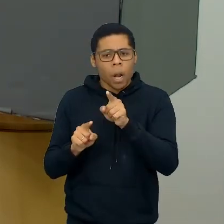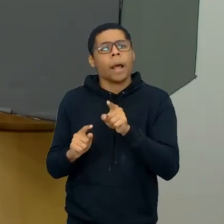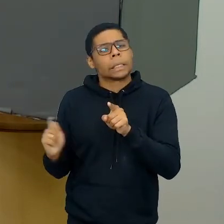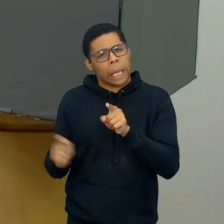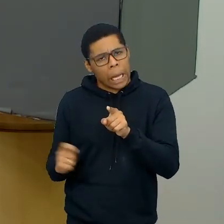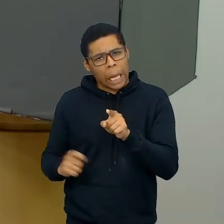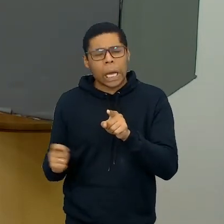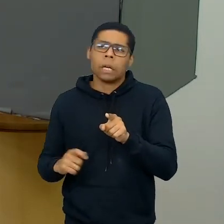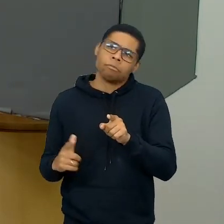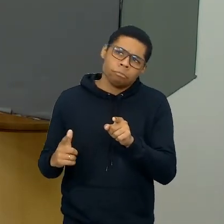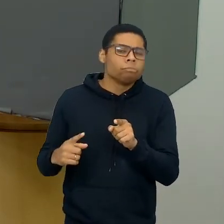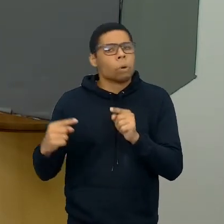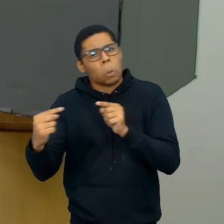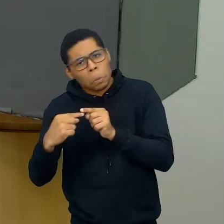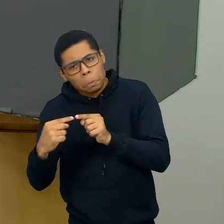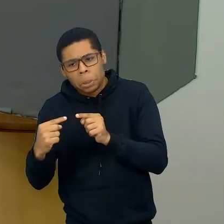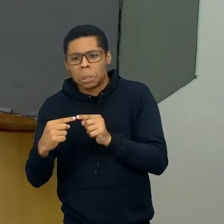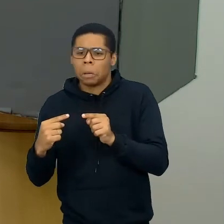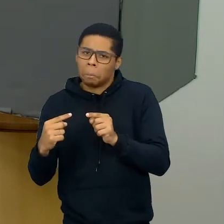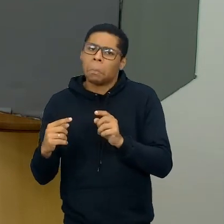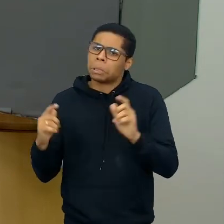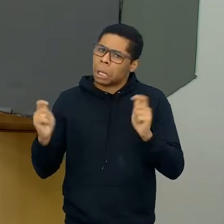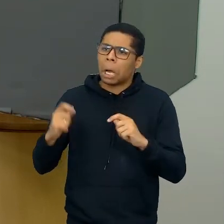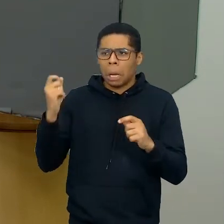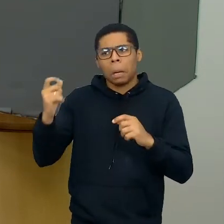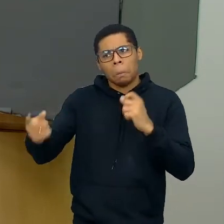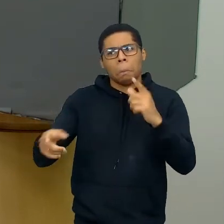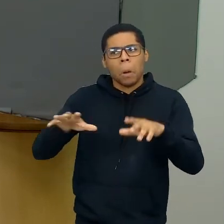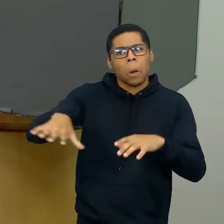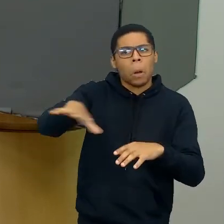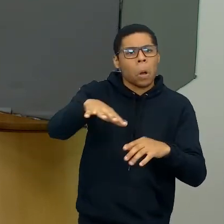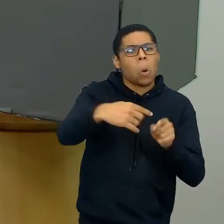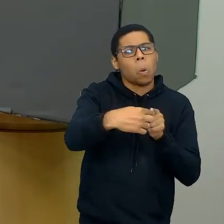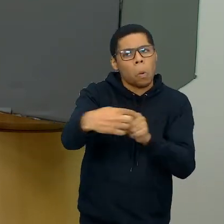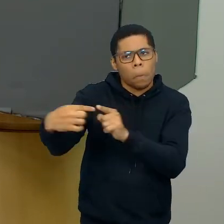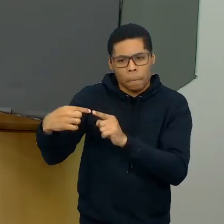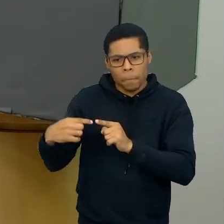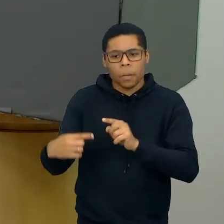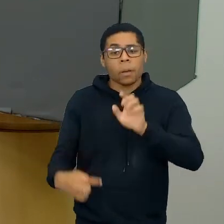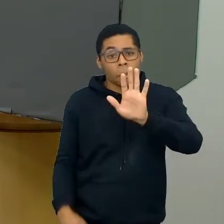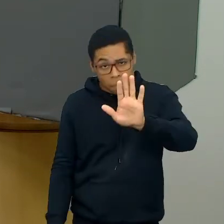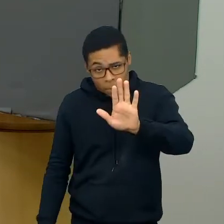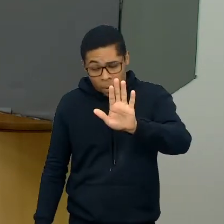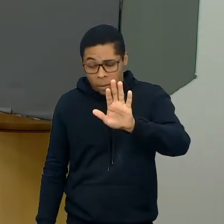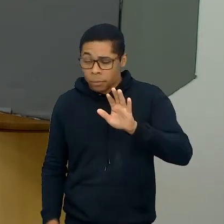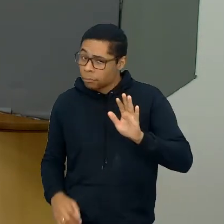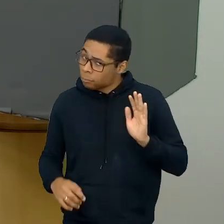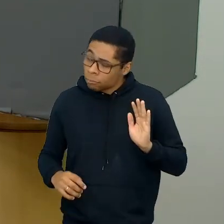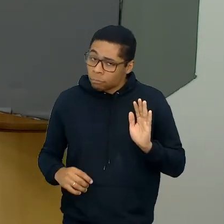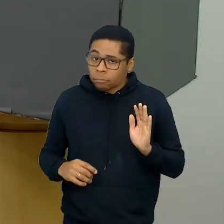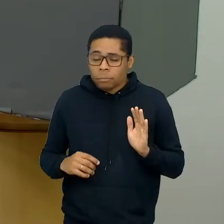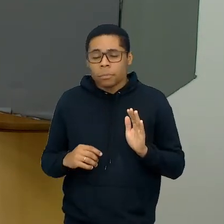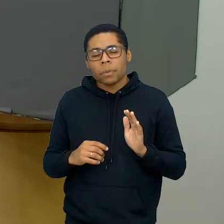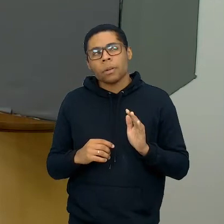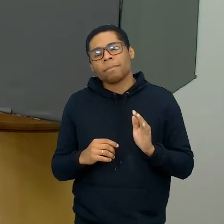servir em alguns momentos, em algumas ocasiões, mas particularmente, não acompanha